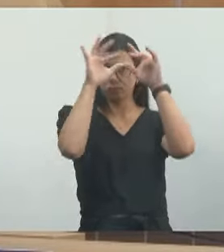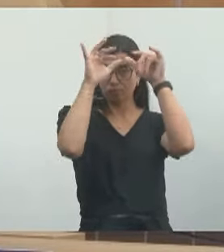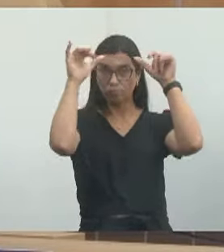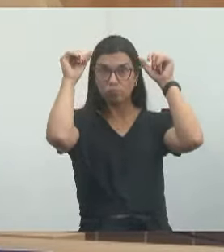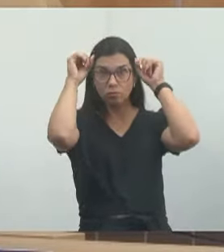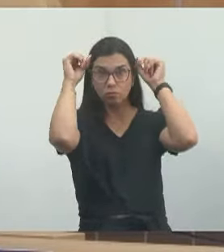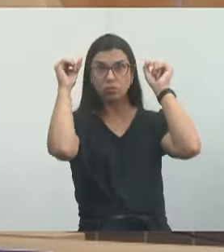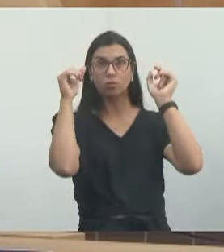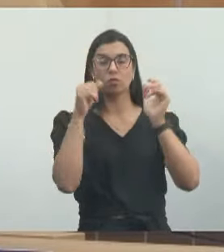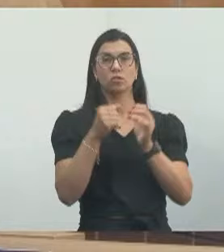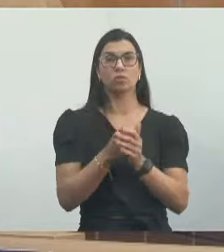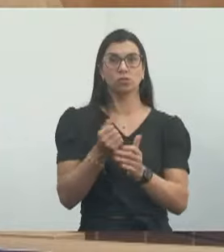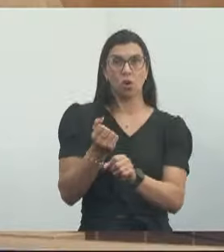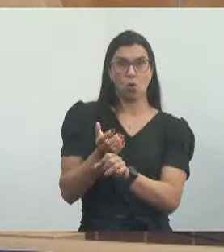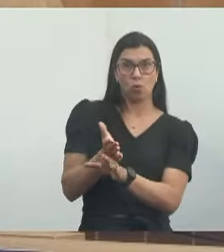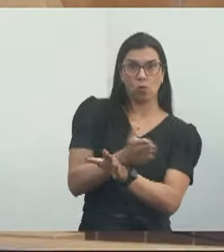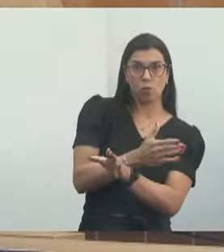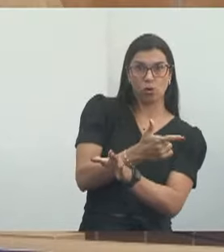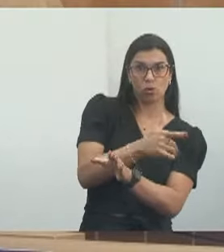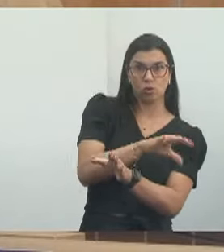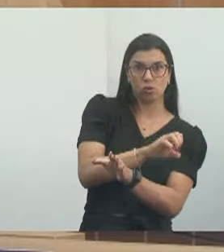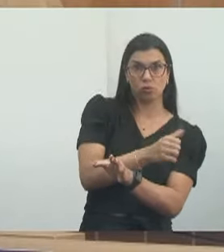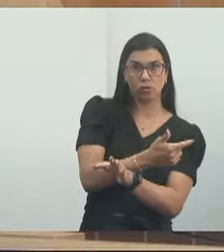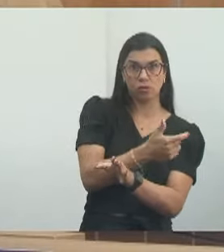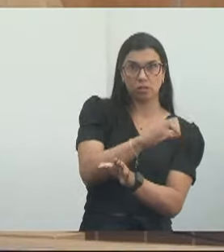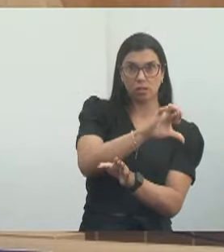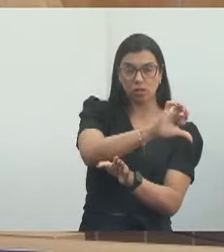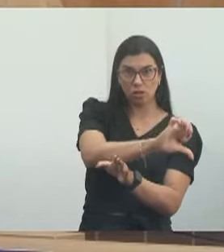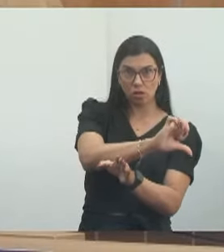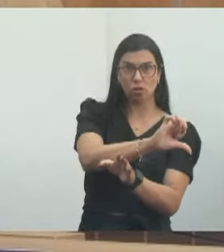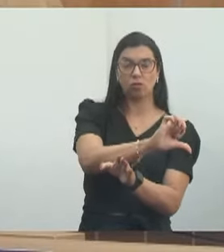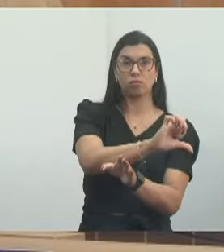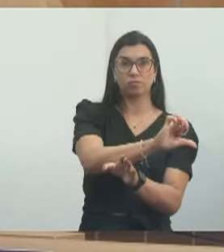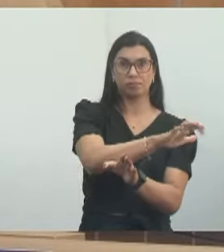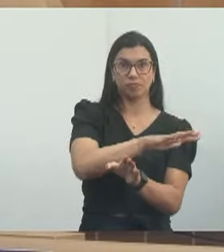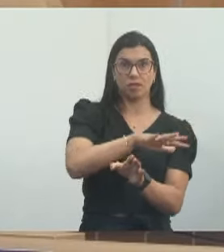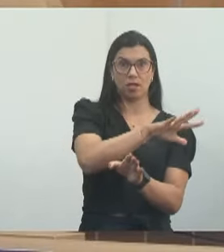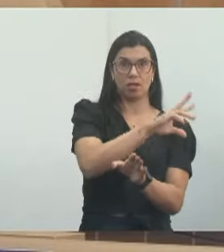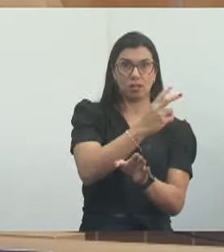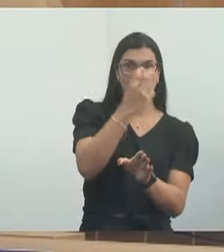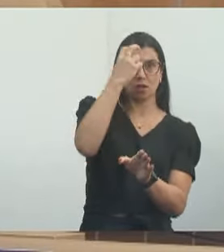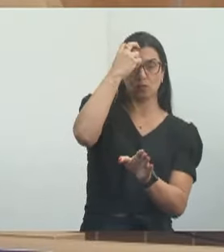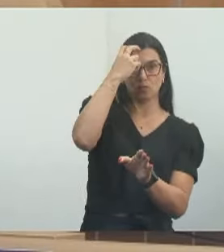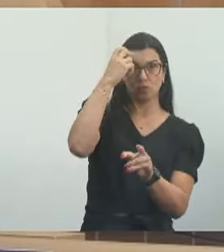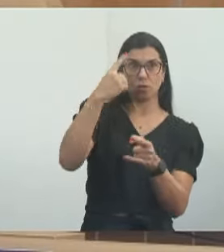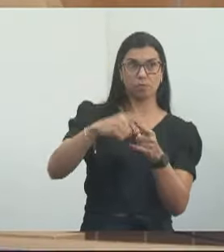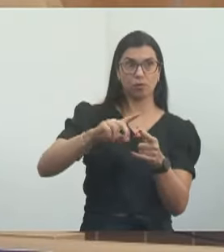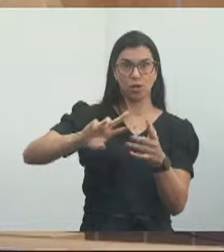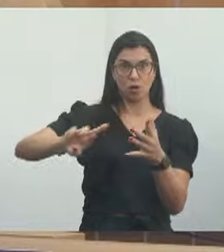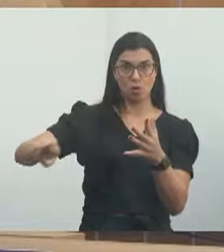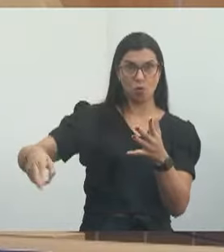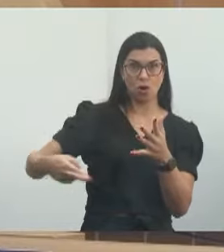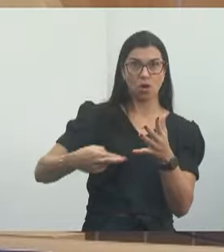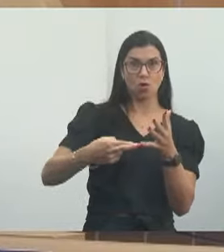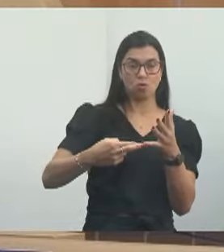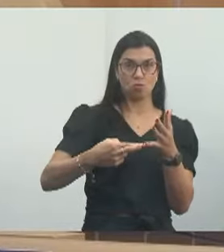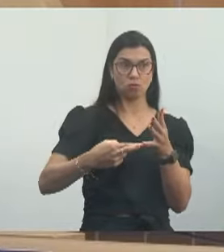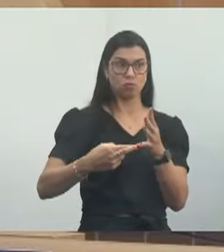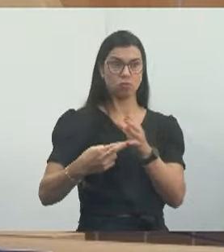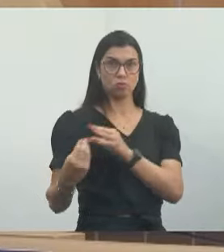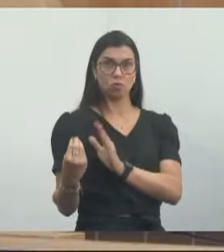de 2019, na Fundação Cultural, de um recurso que foi repassado para uma associação,